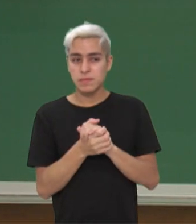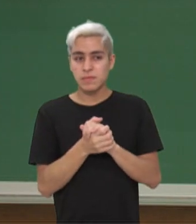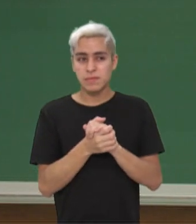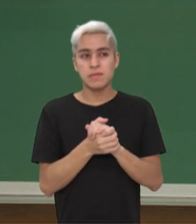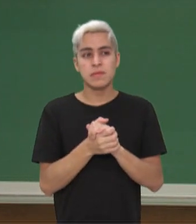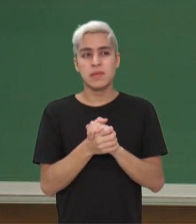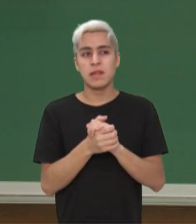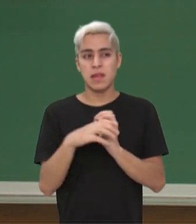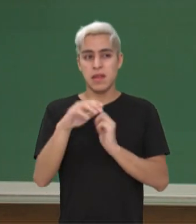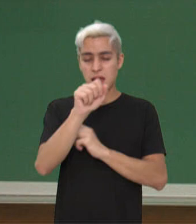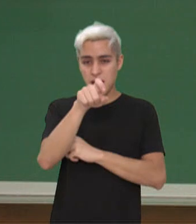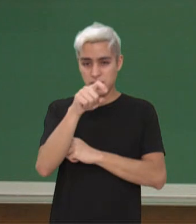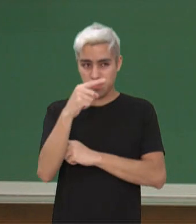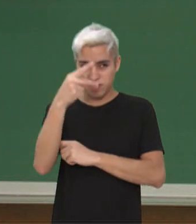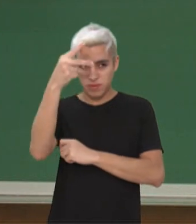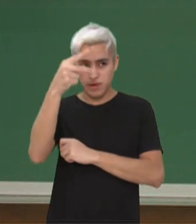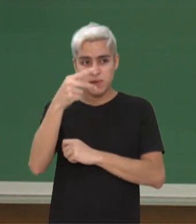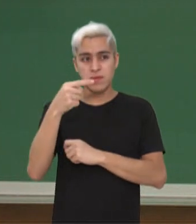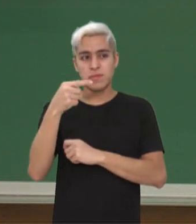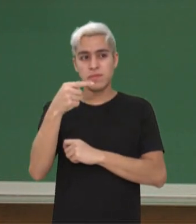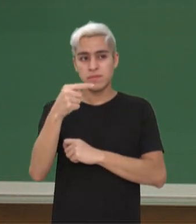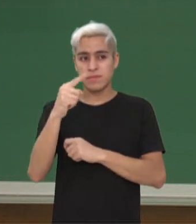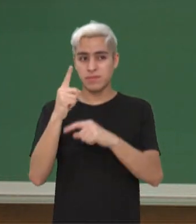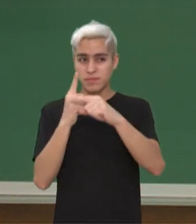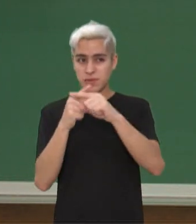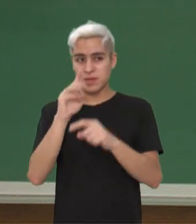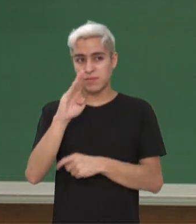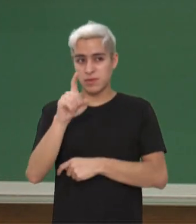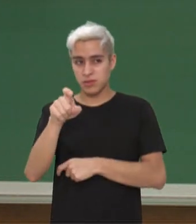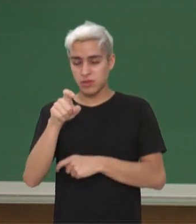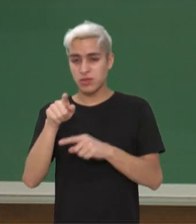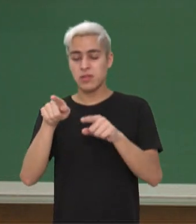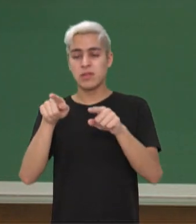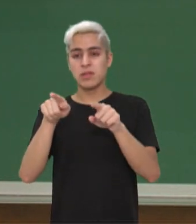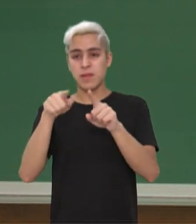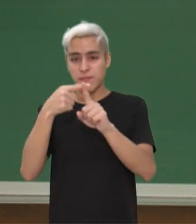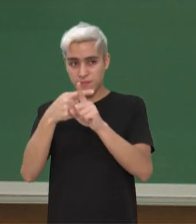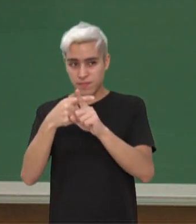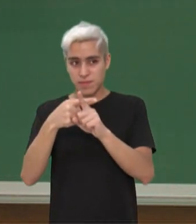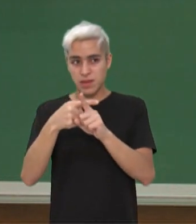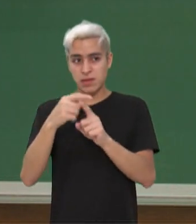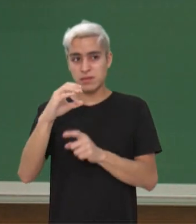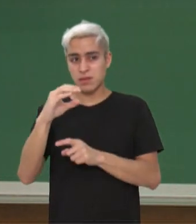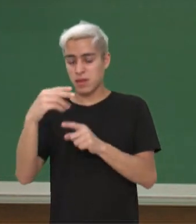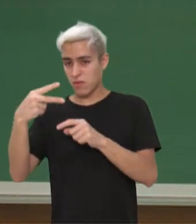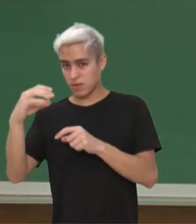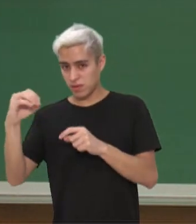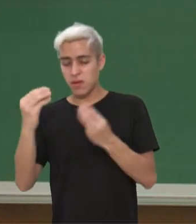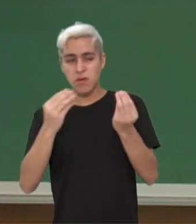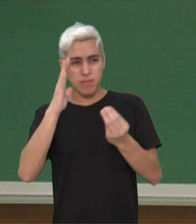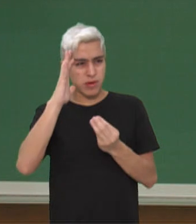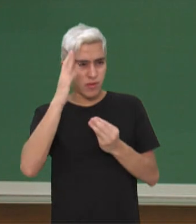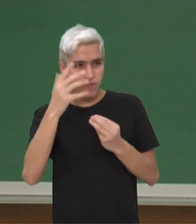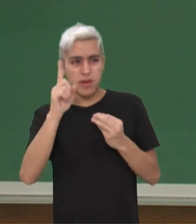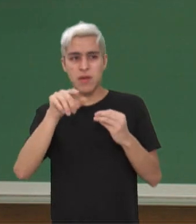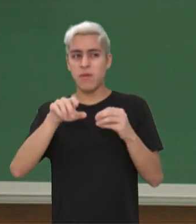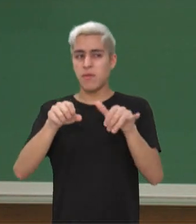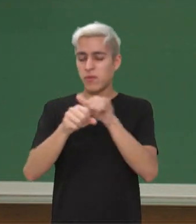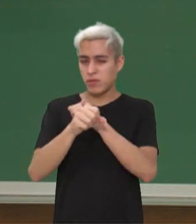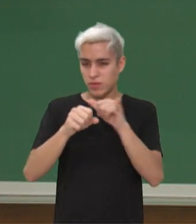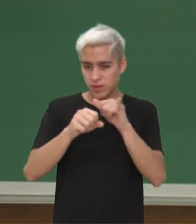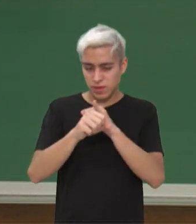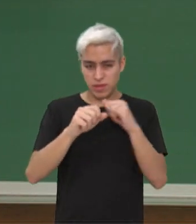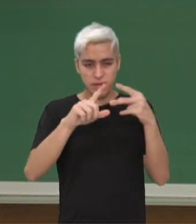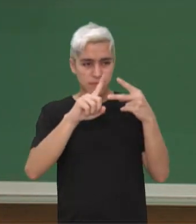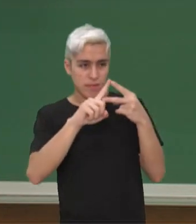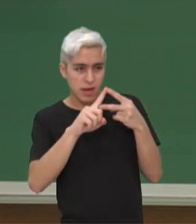Ax² mais bx mais c igual a zero, eu posso resolver pela fórmula de Bhaskara, calculando o